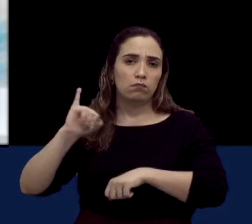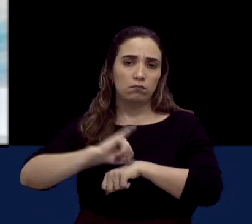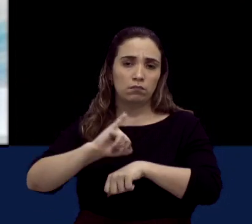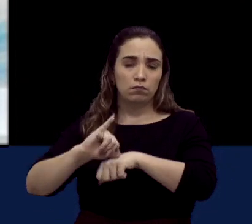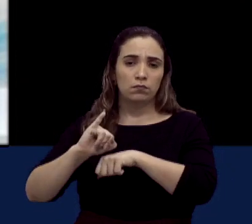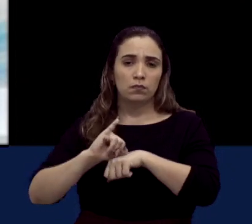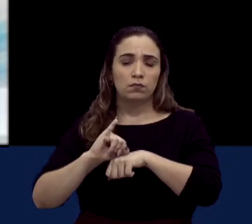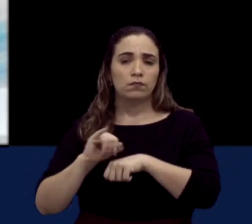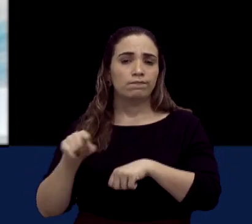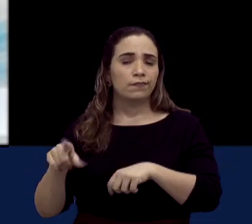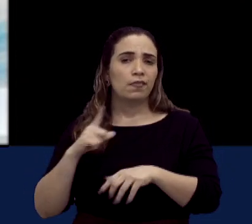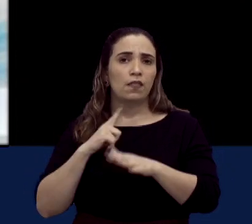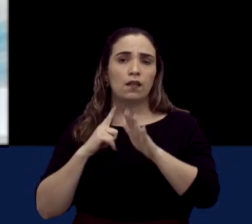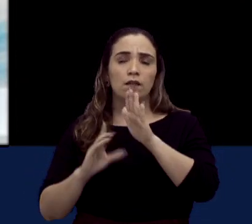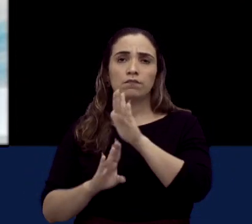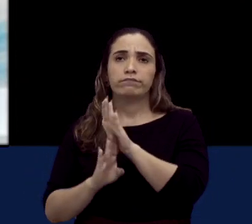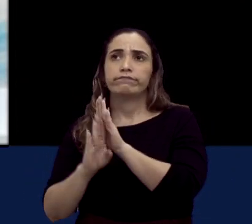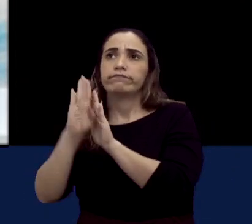devo